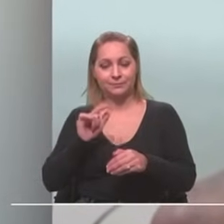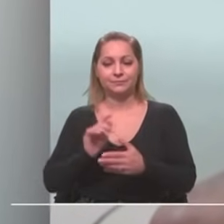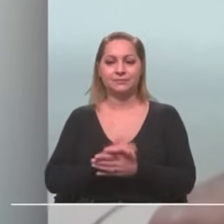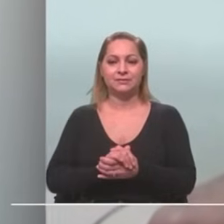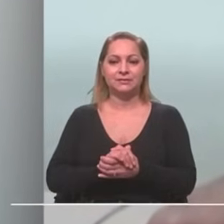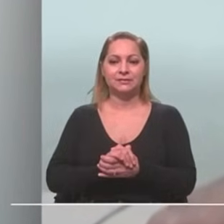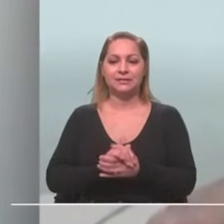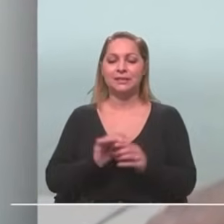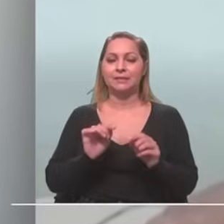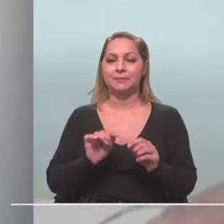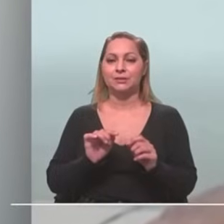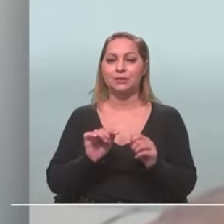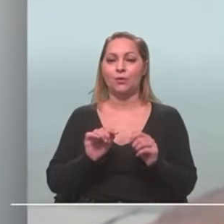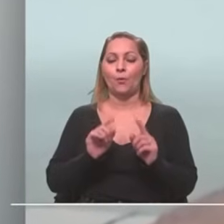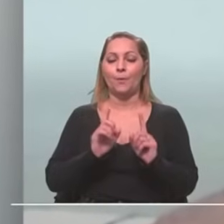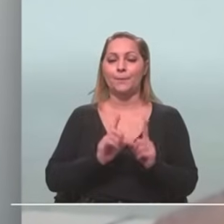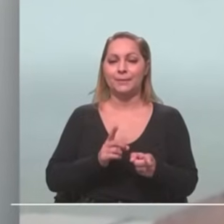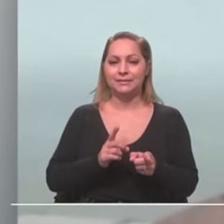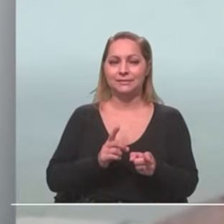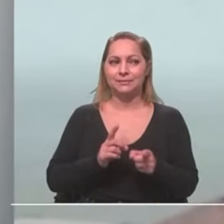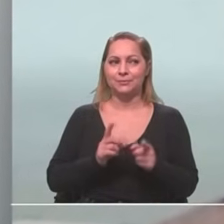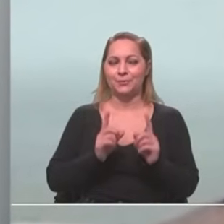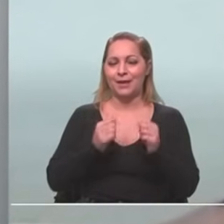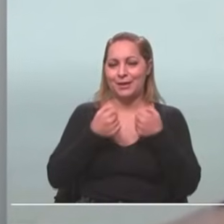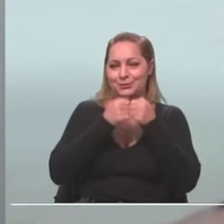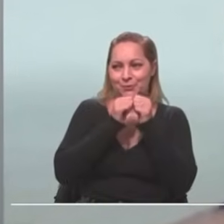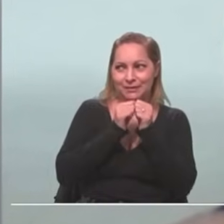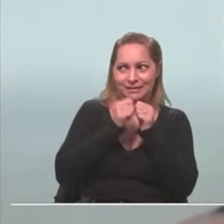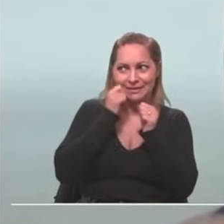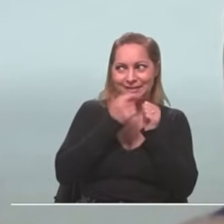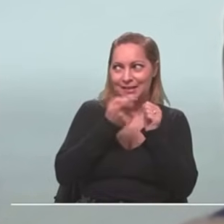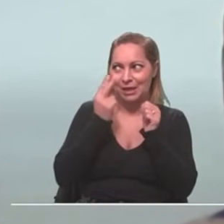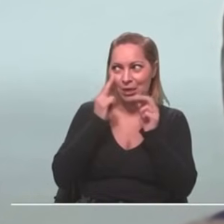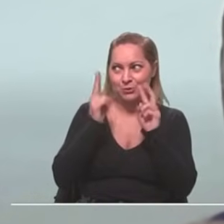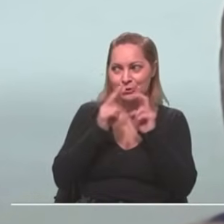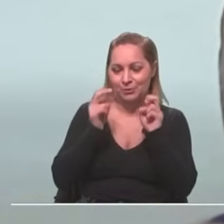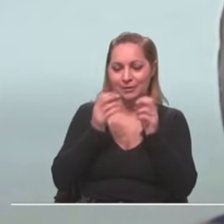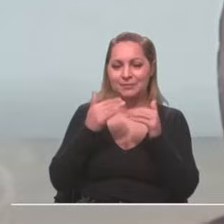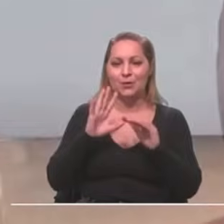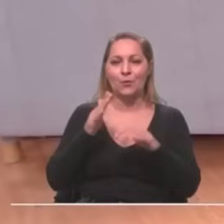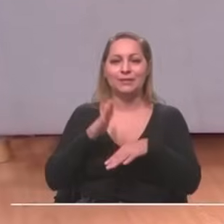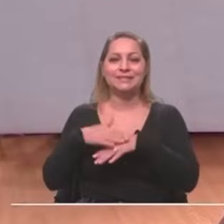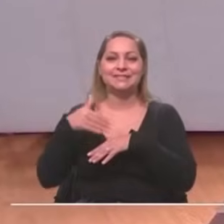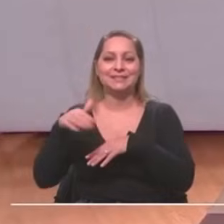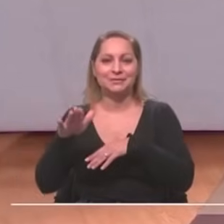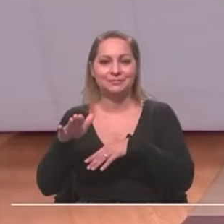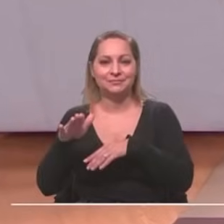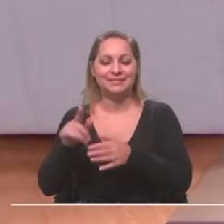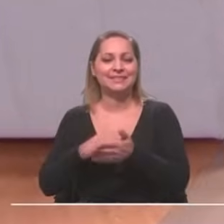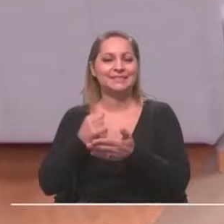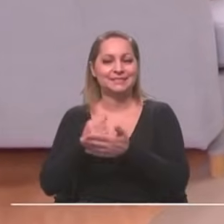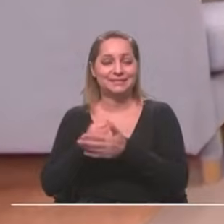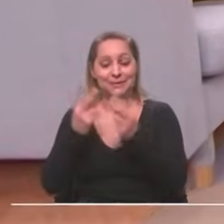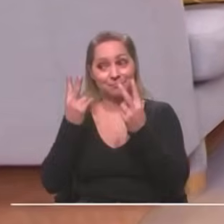foi sim. Não... Ao início começámos sempre assim um bocadinho às escondidas para ninguém tentar descobrir, mas quando saíamos para algum lado éramos sempre